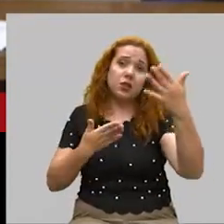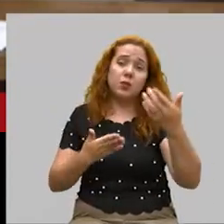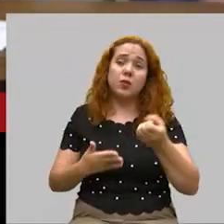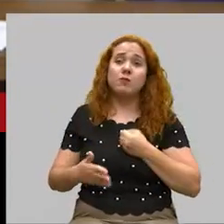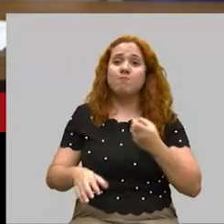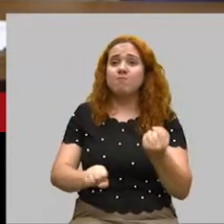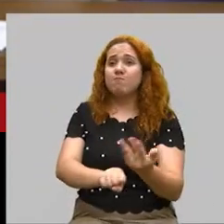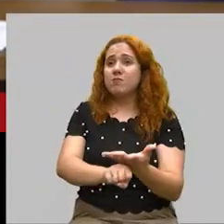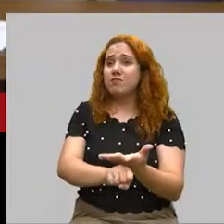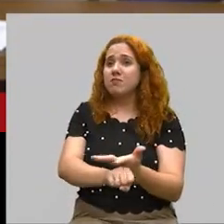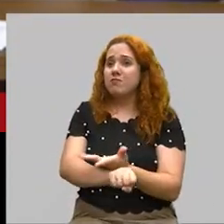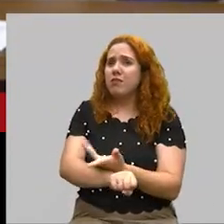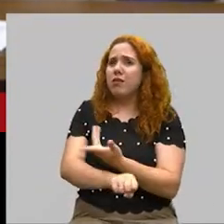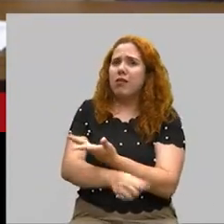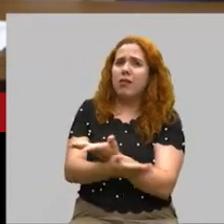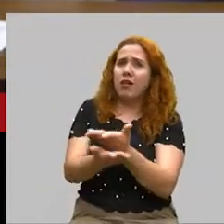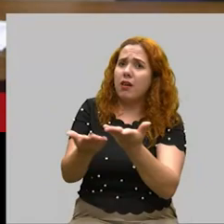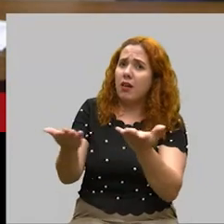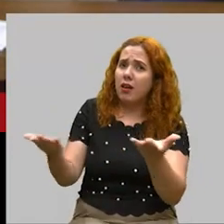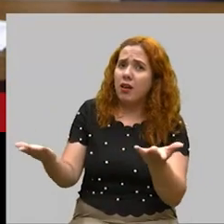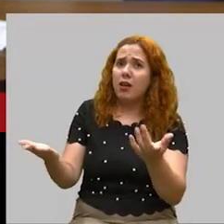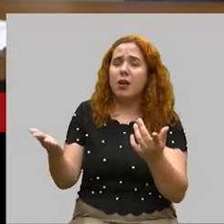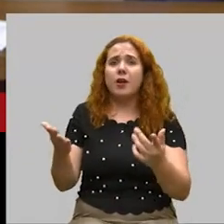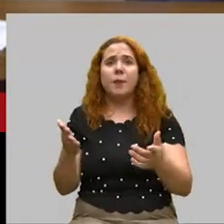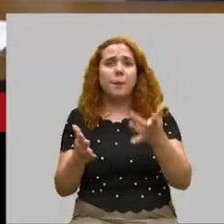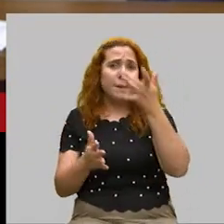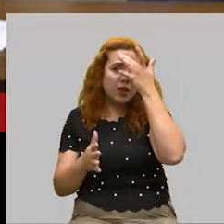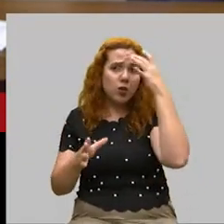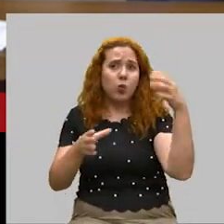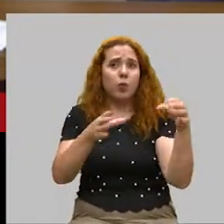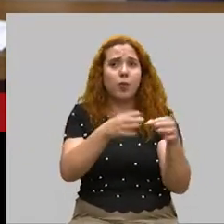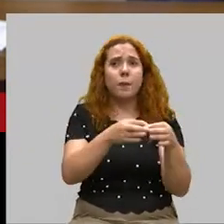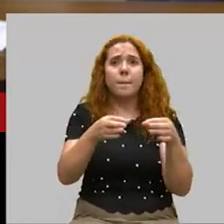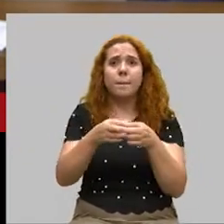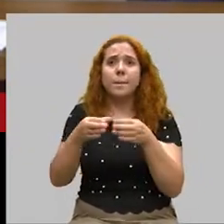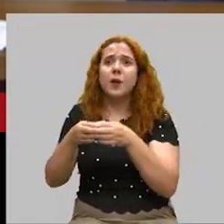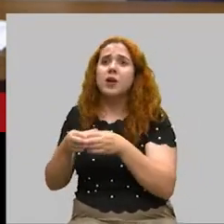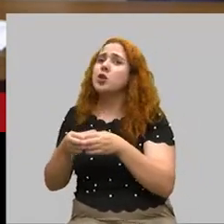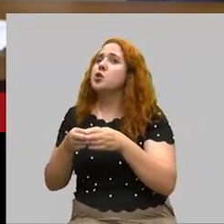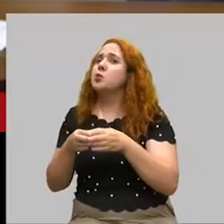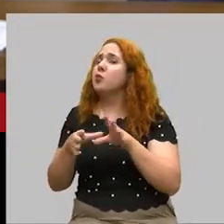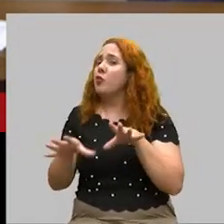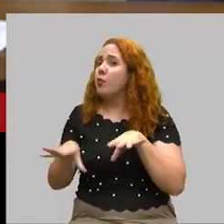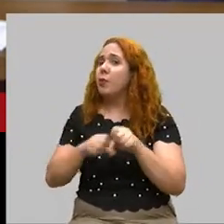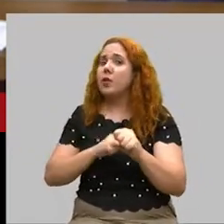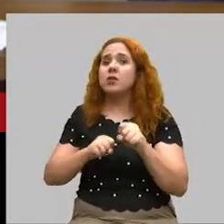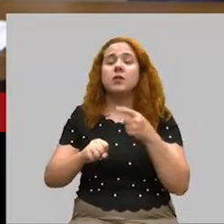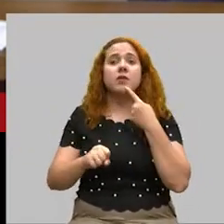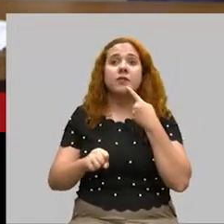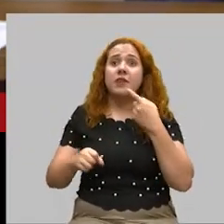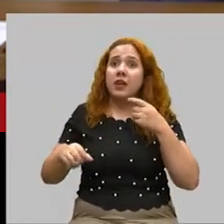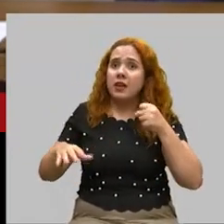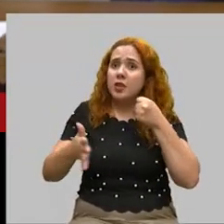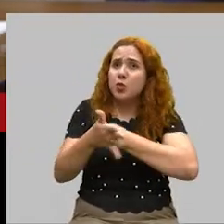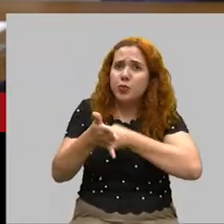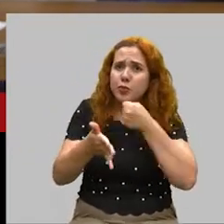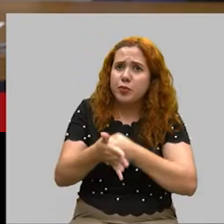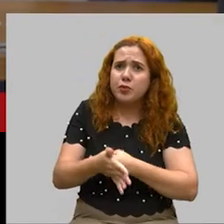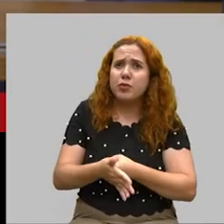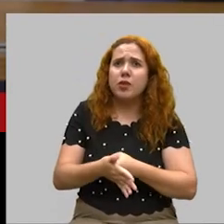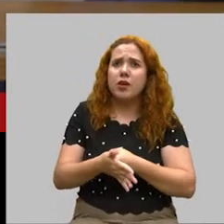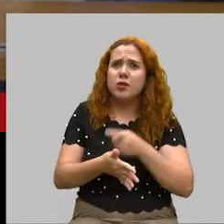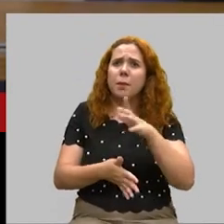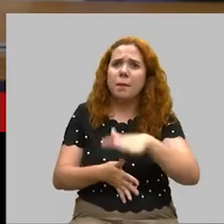egressos aqui do curso primeira segunda terceira turma atuantes no movimento né vinculado aos movimentos sociais as efas então